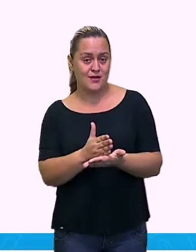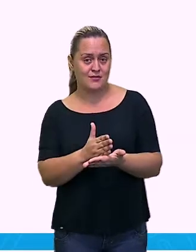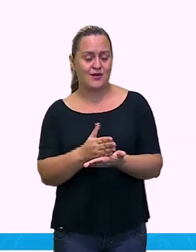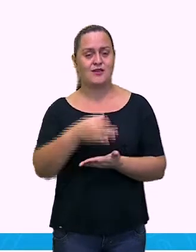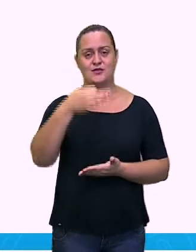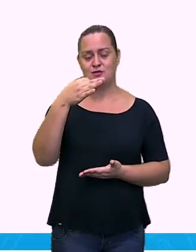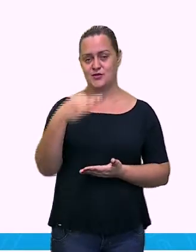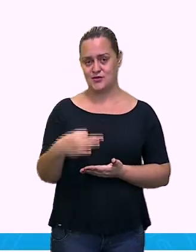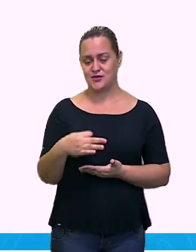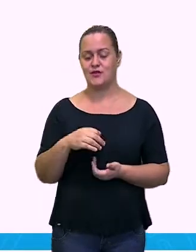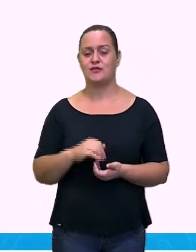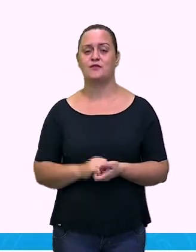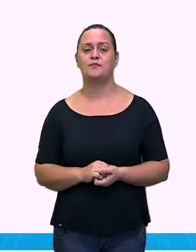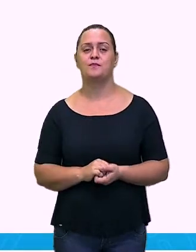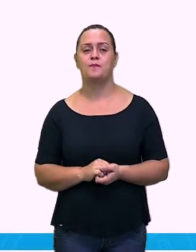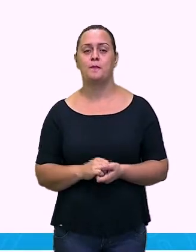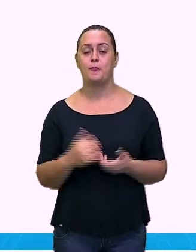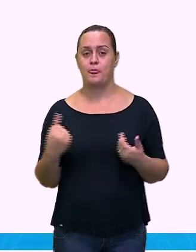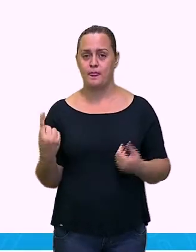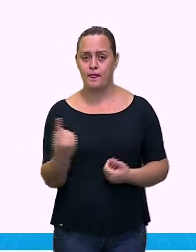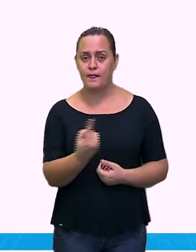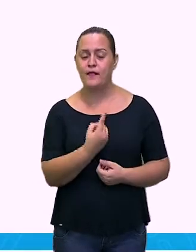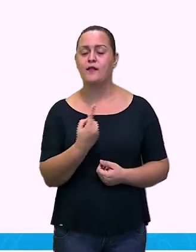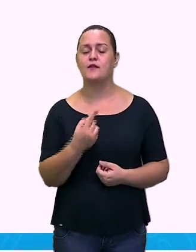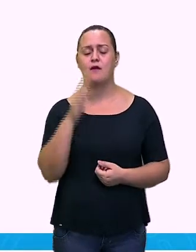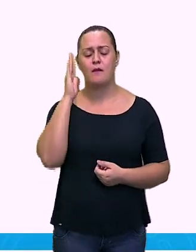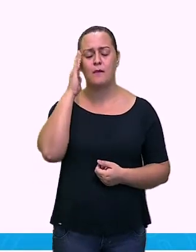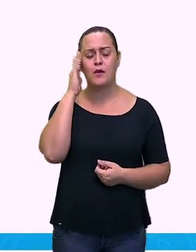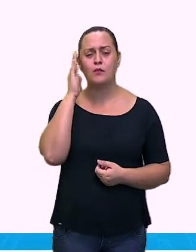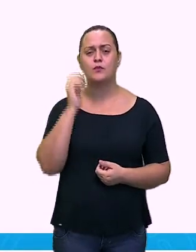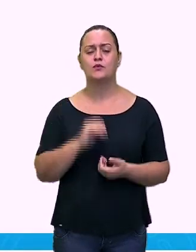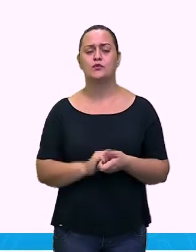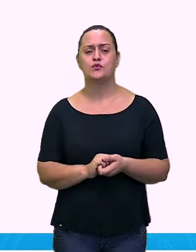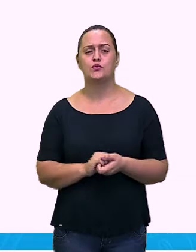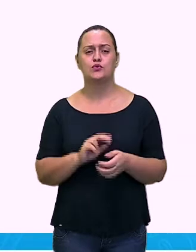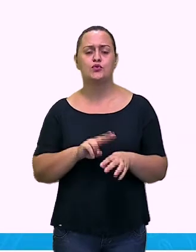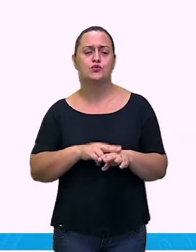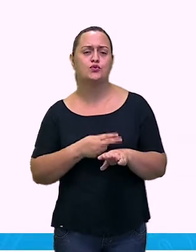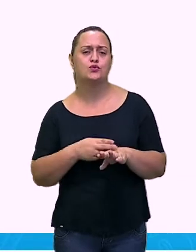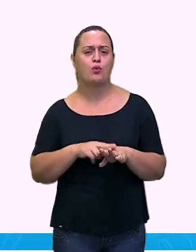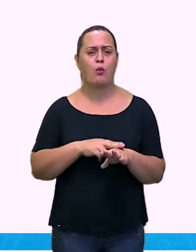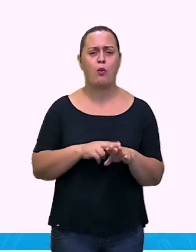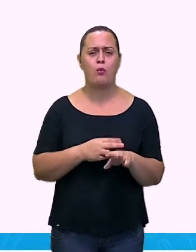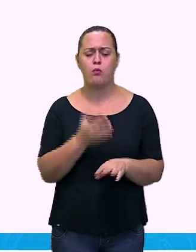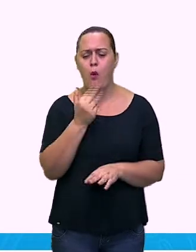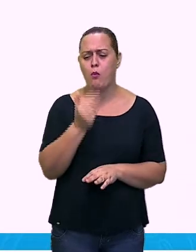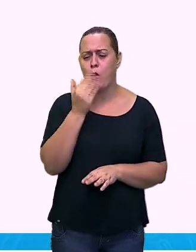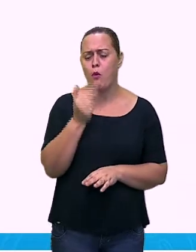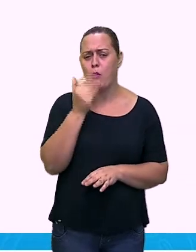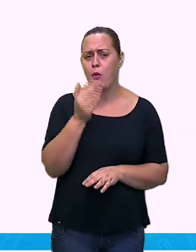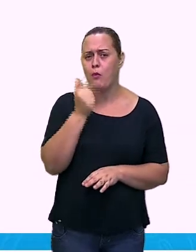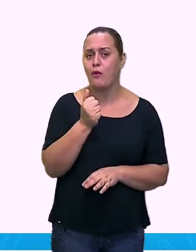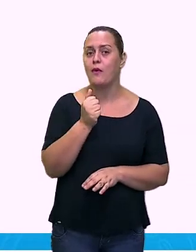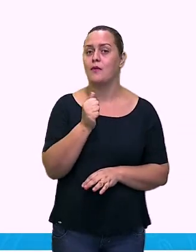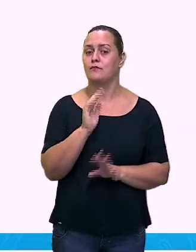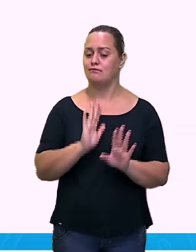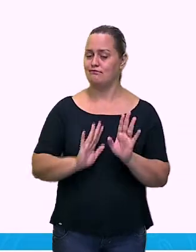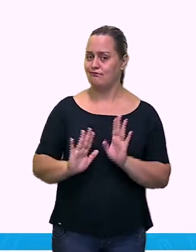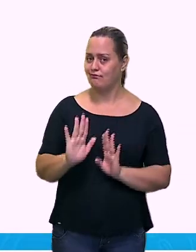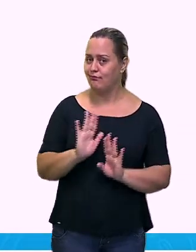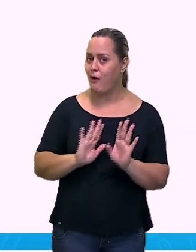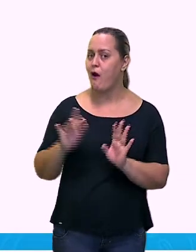gente sabe que comemos Chocolate faz mal não é então eu tenho 12 pedacinhos aqui ó